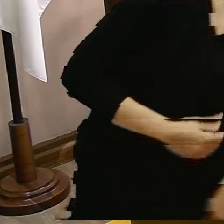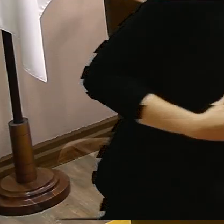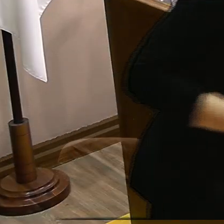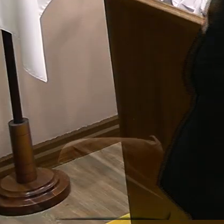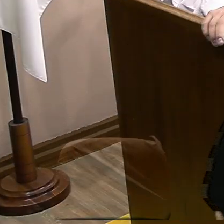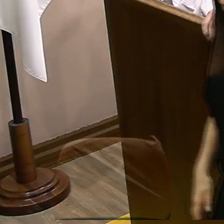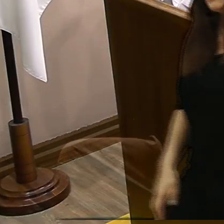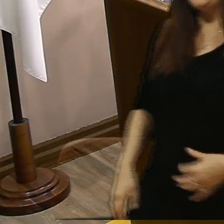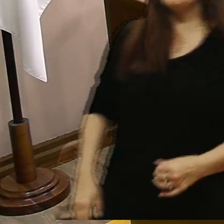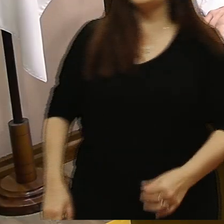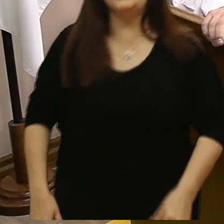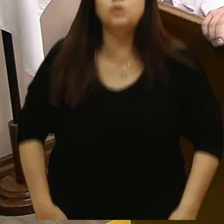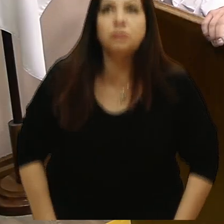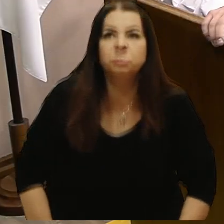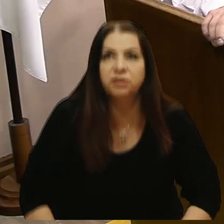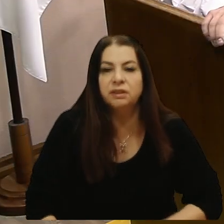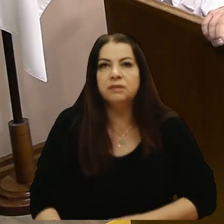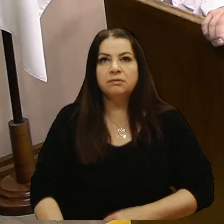Enquanto isso... Oi?